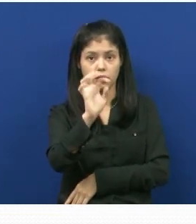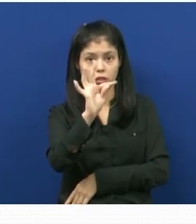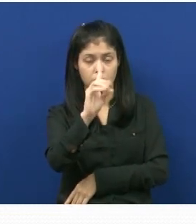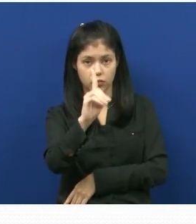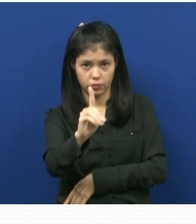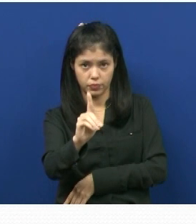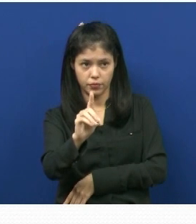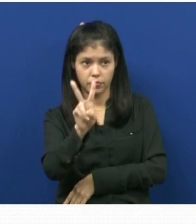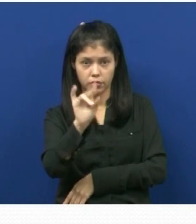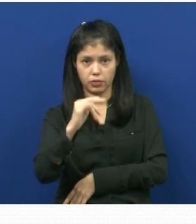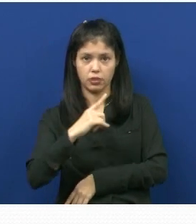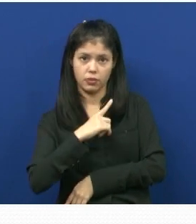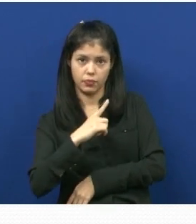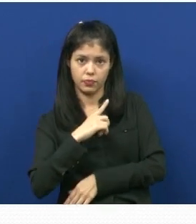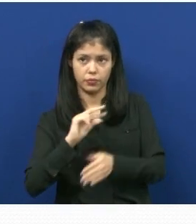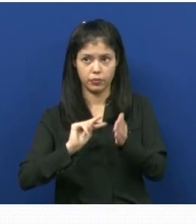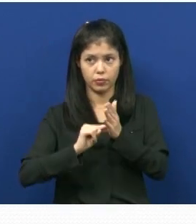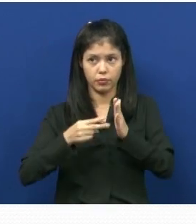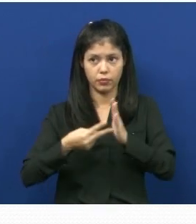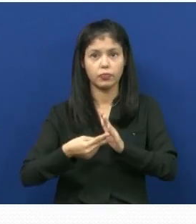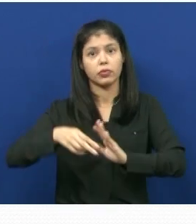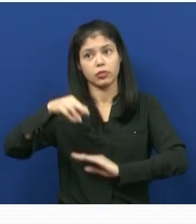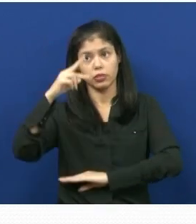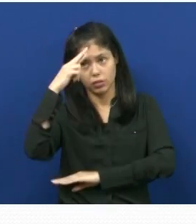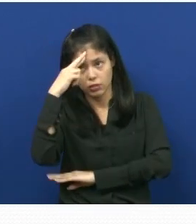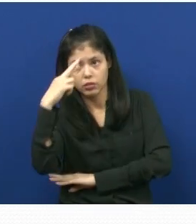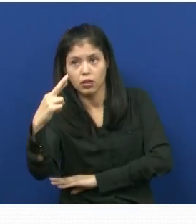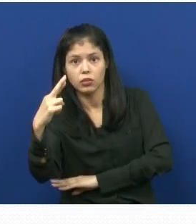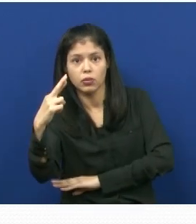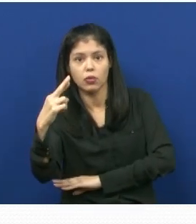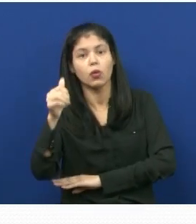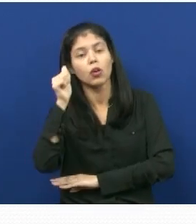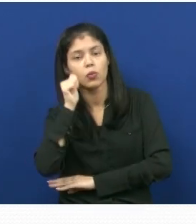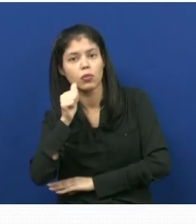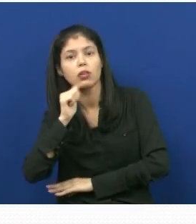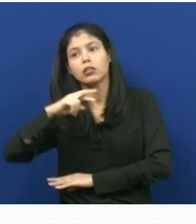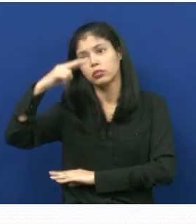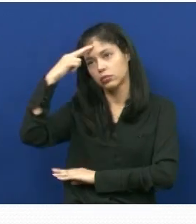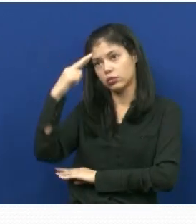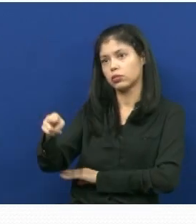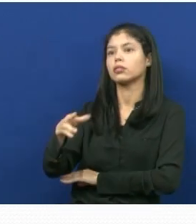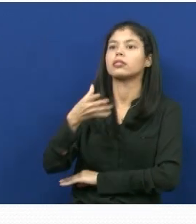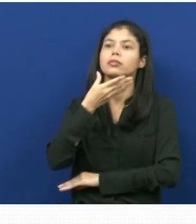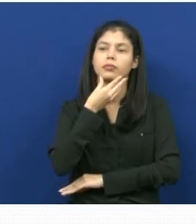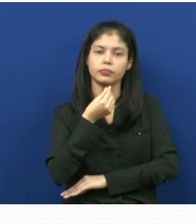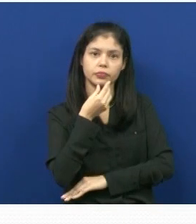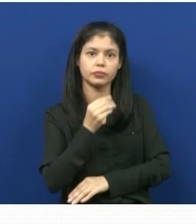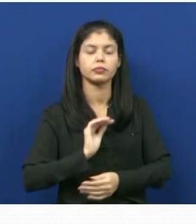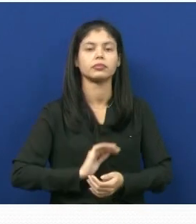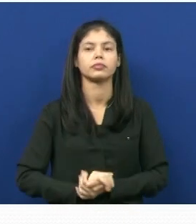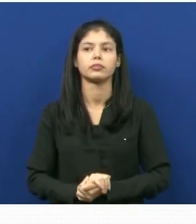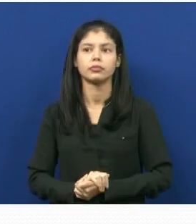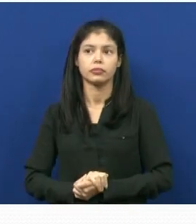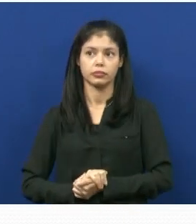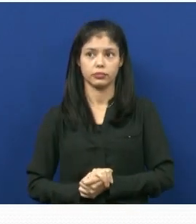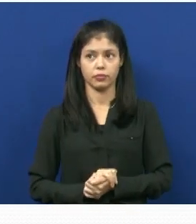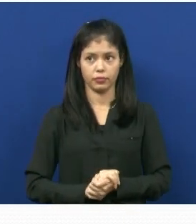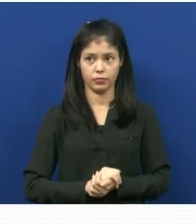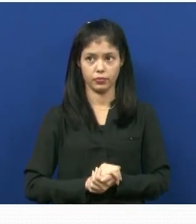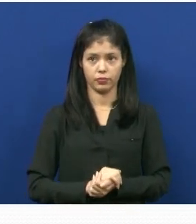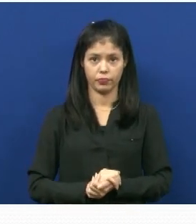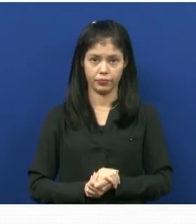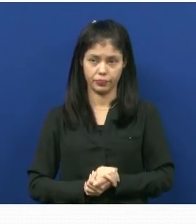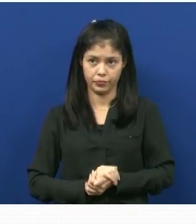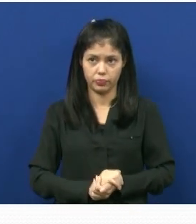o mesmo peso da palavra senhor ou senhora. Por isso, usted é peruano